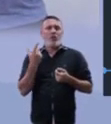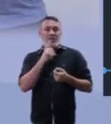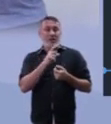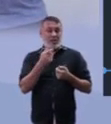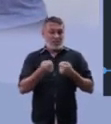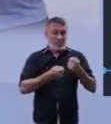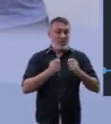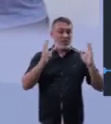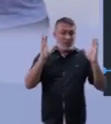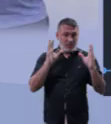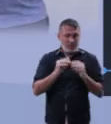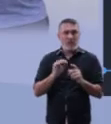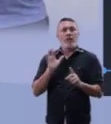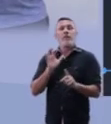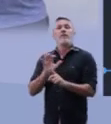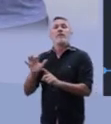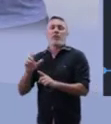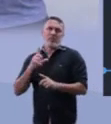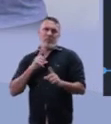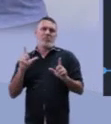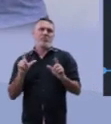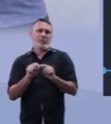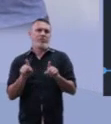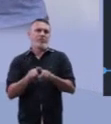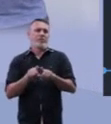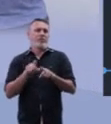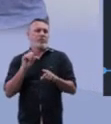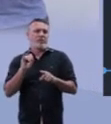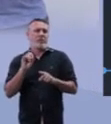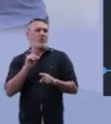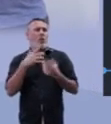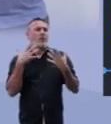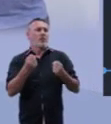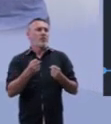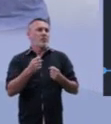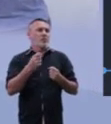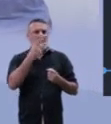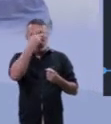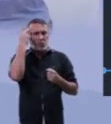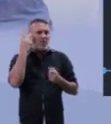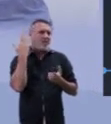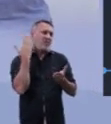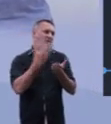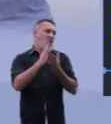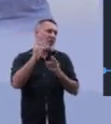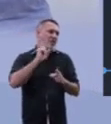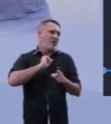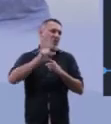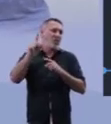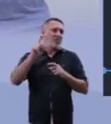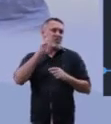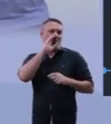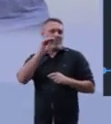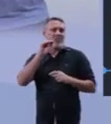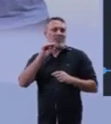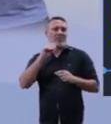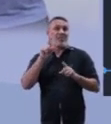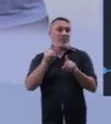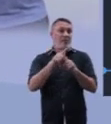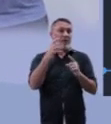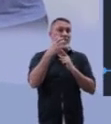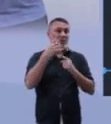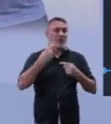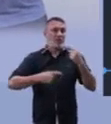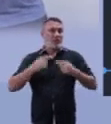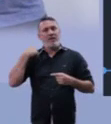eu vou reduzir aquela questão da influência de não aceitação do diferente, do próximo, e também influências